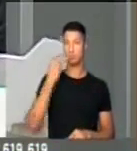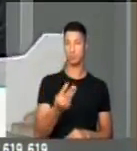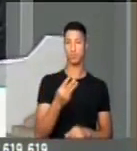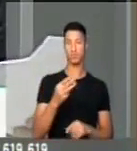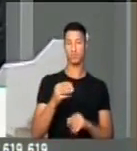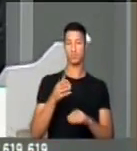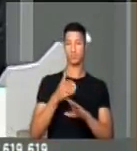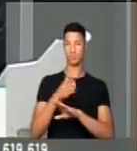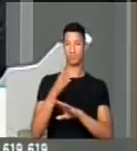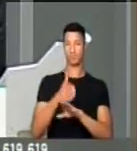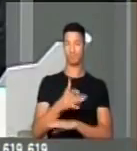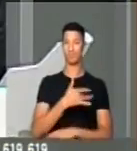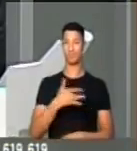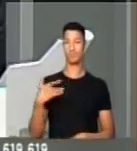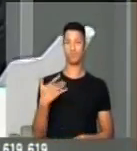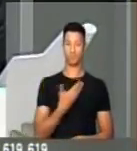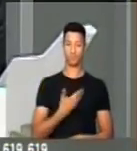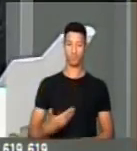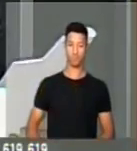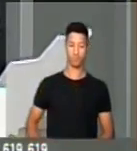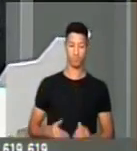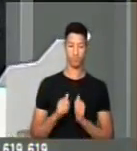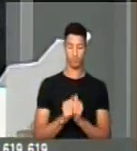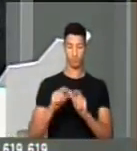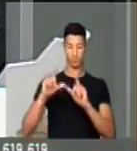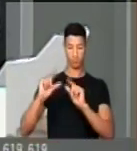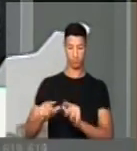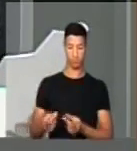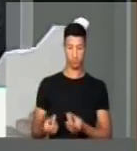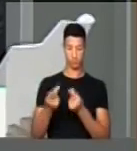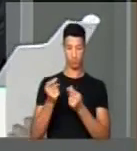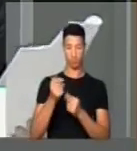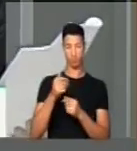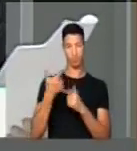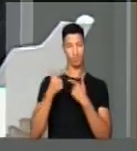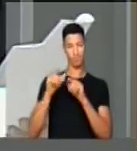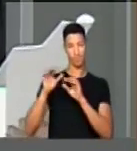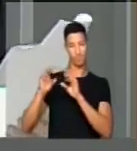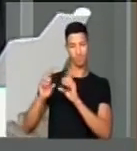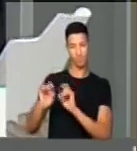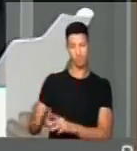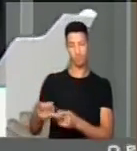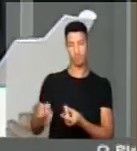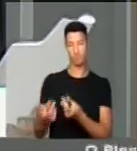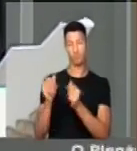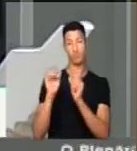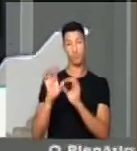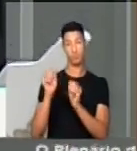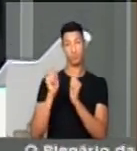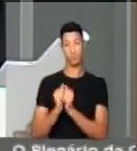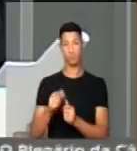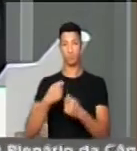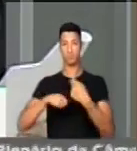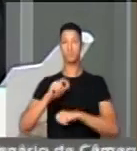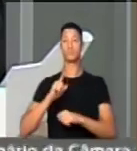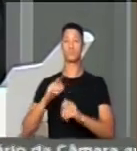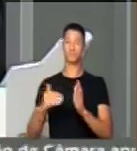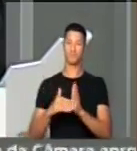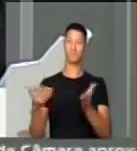em acesso à saúde pública. Com essa economia, sem mexer no orçamento, só com a economia que teve